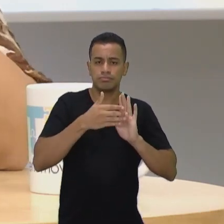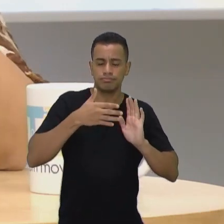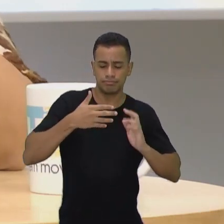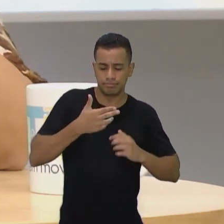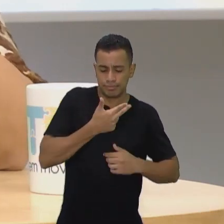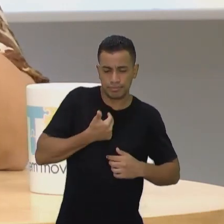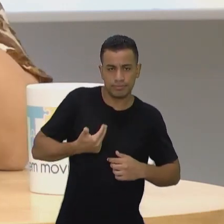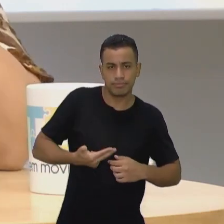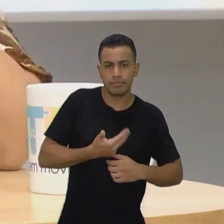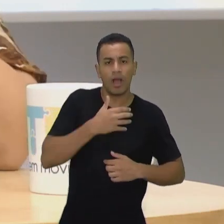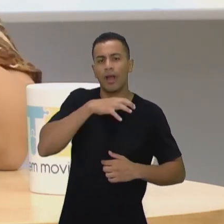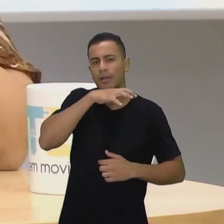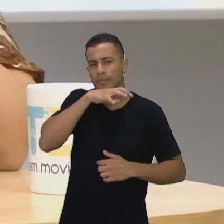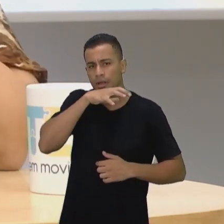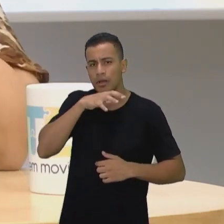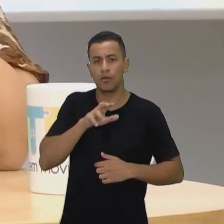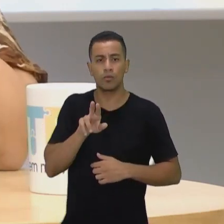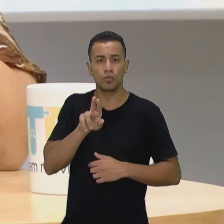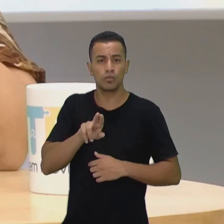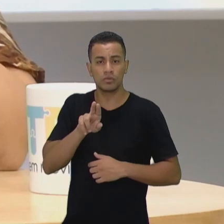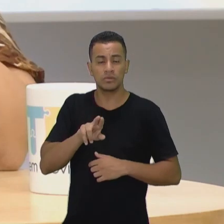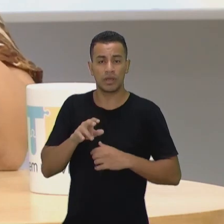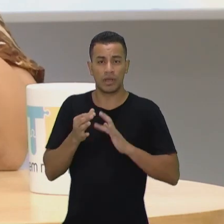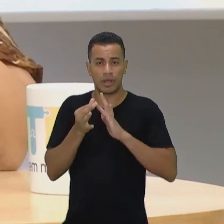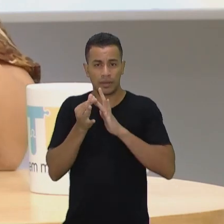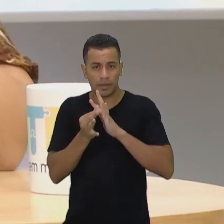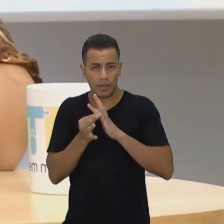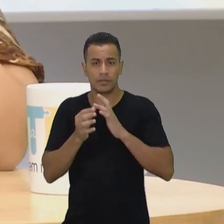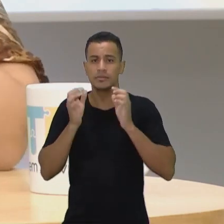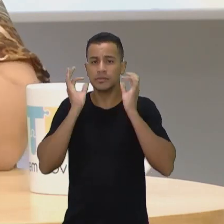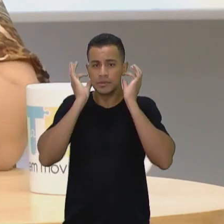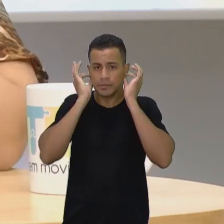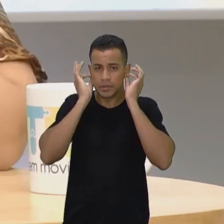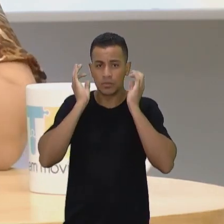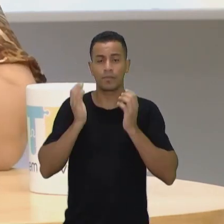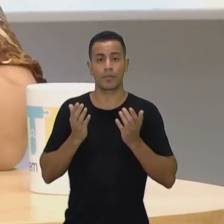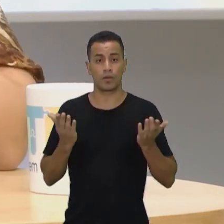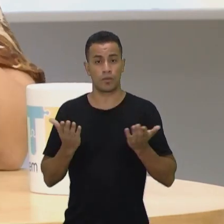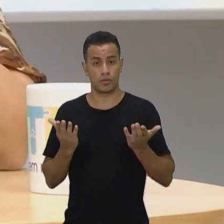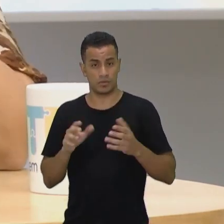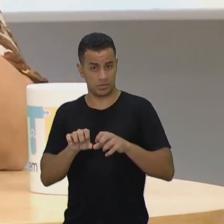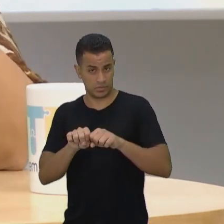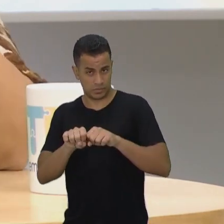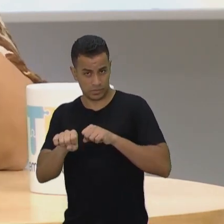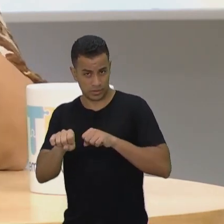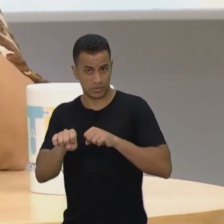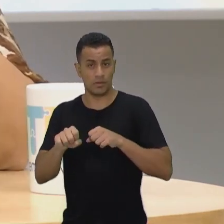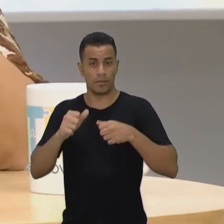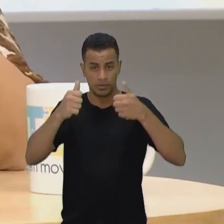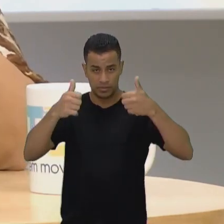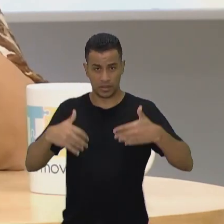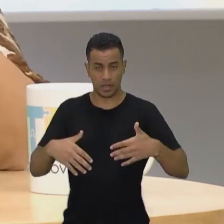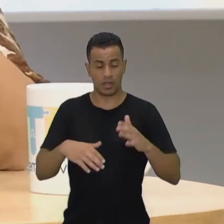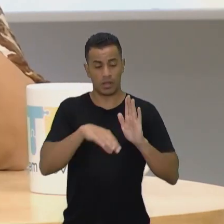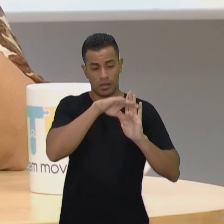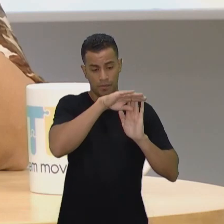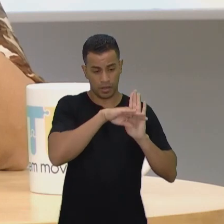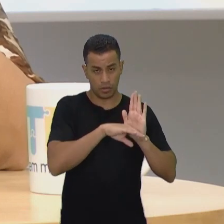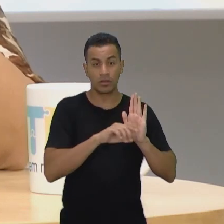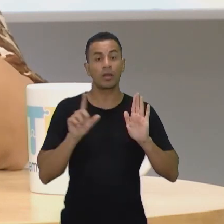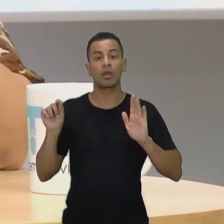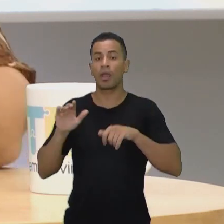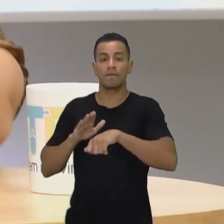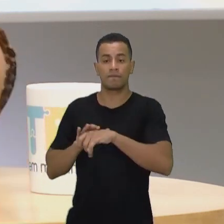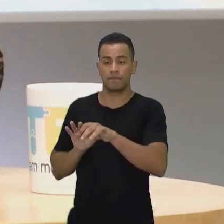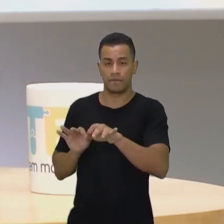anéis e brinco, e hoje a nossa formação é para falar para vocês que a pauta nossa foi elaborada pela